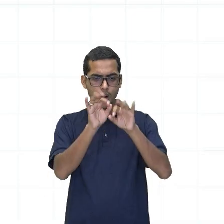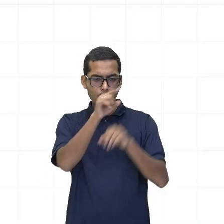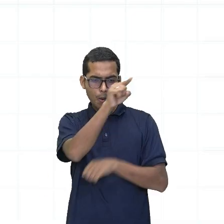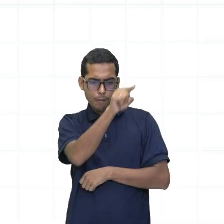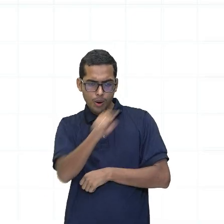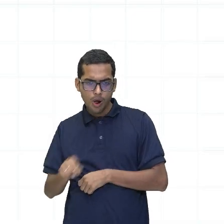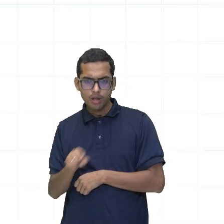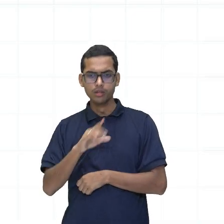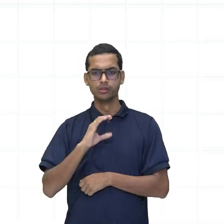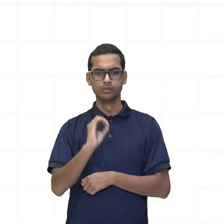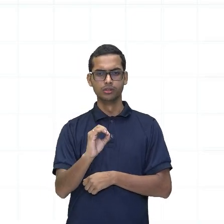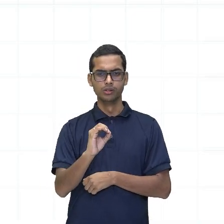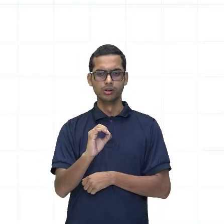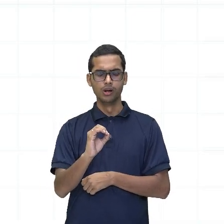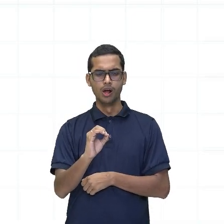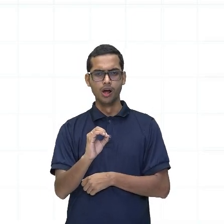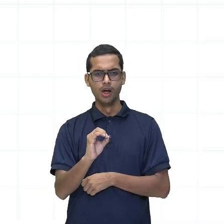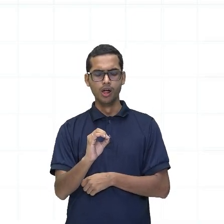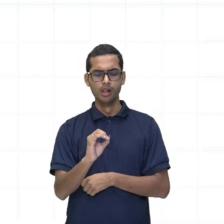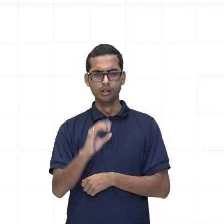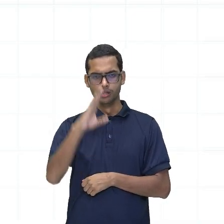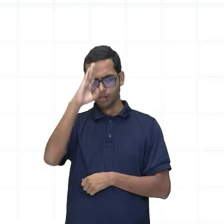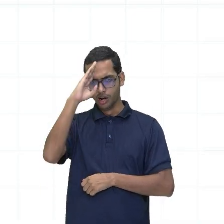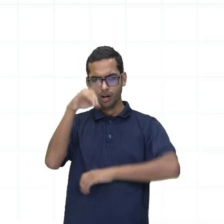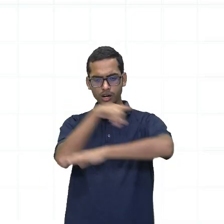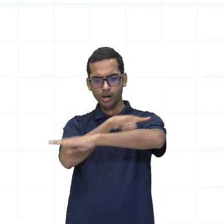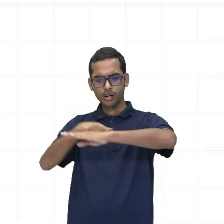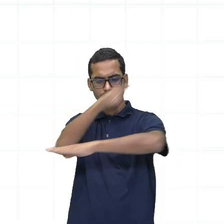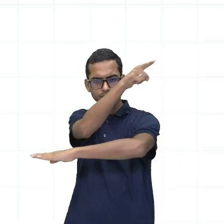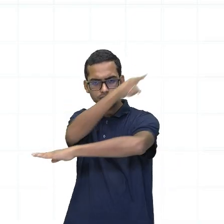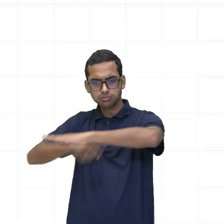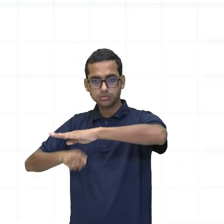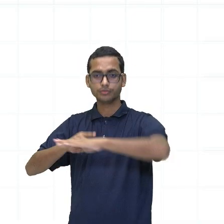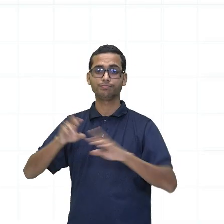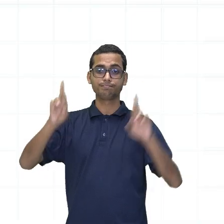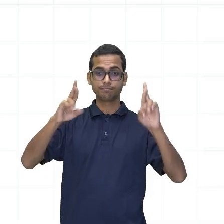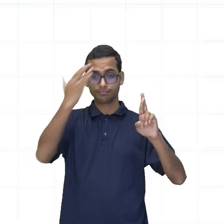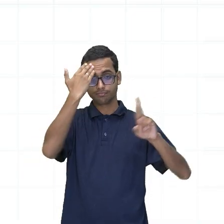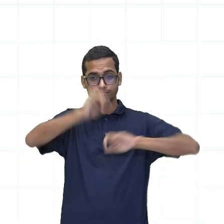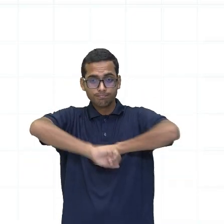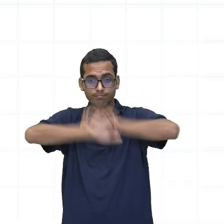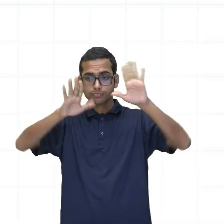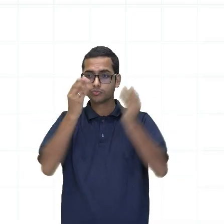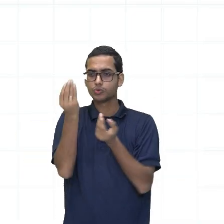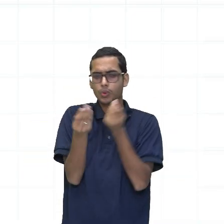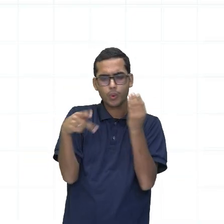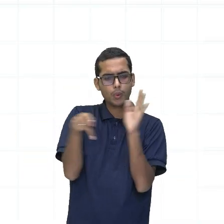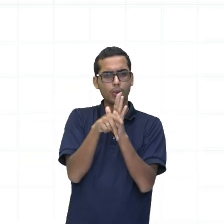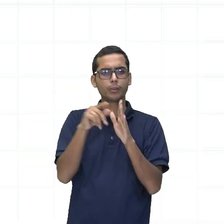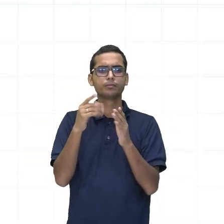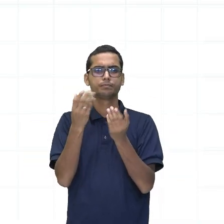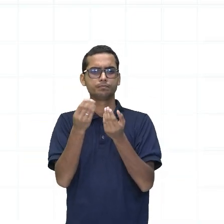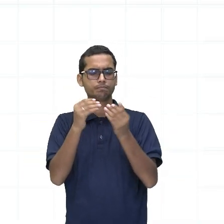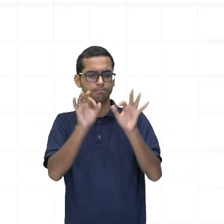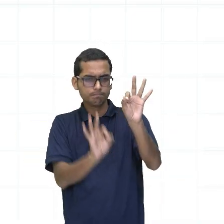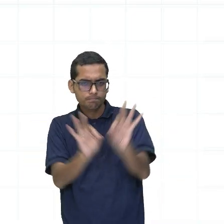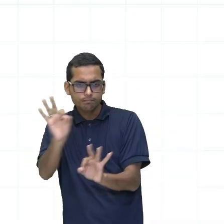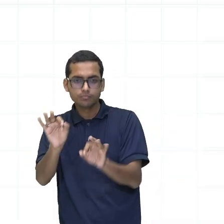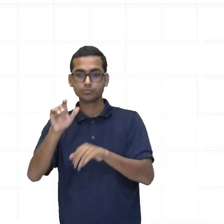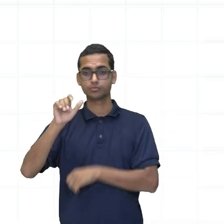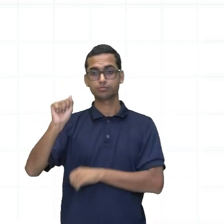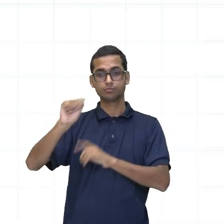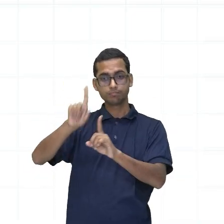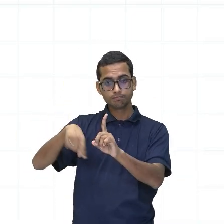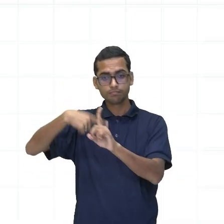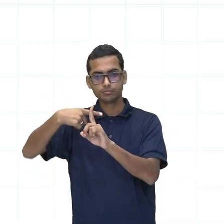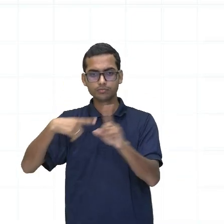pelo zero. Ok? Então, espero que tenha ficado claro para vocês aí o comportamento. Então, quando A é positivo, a função